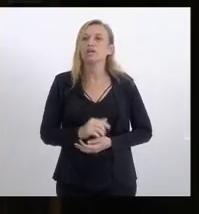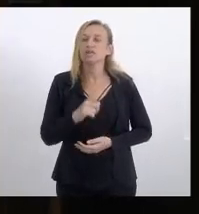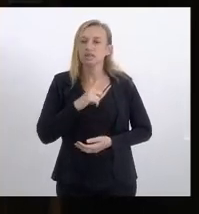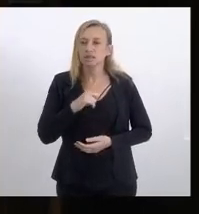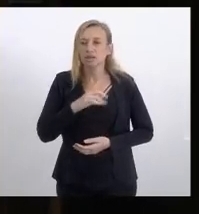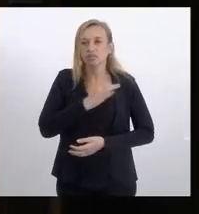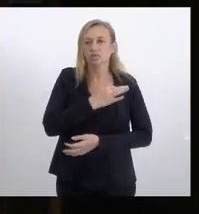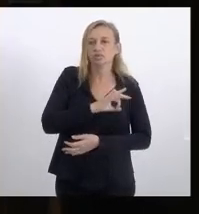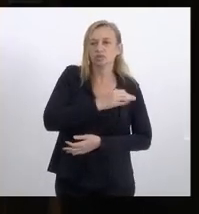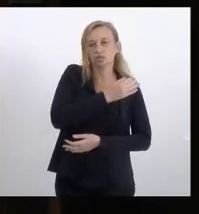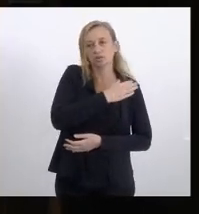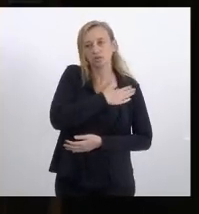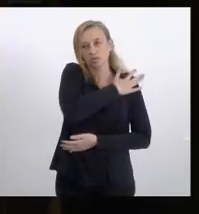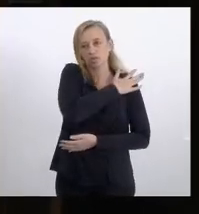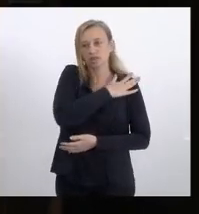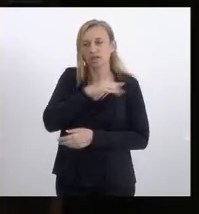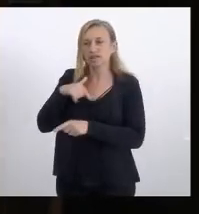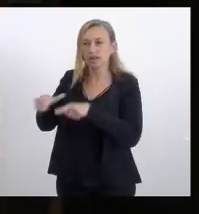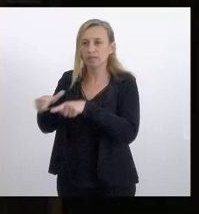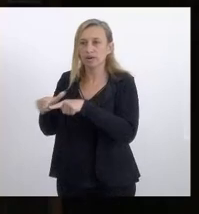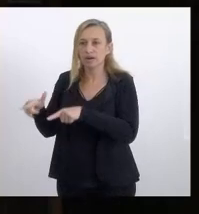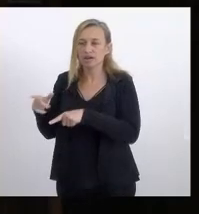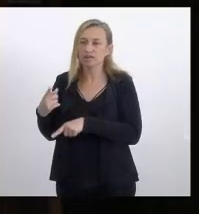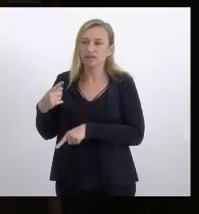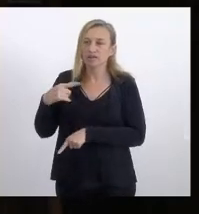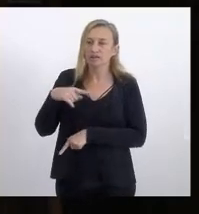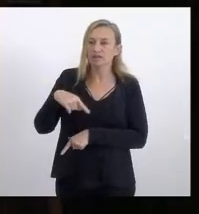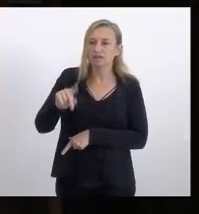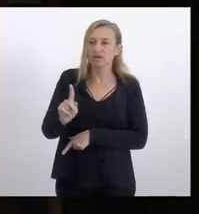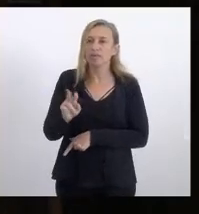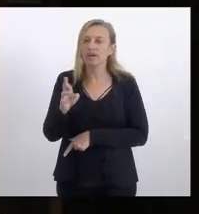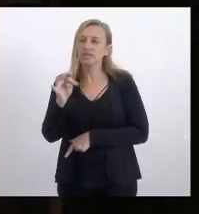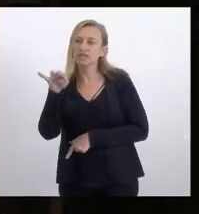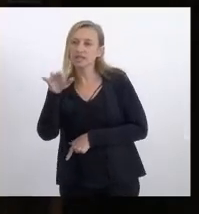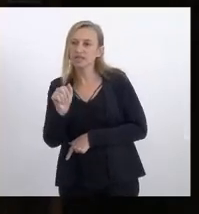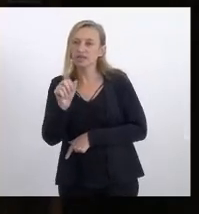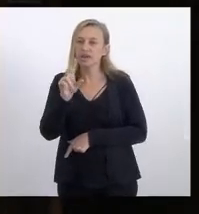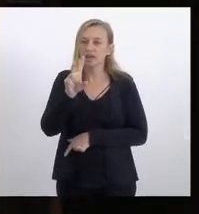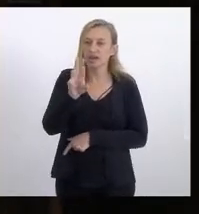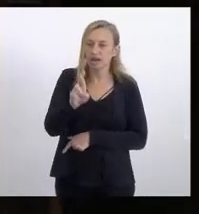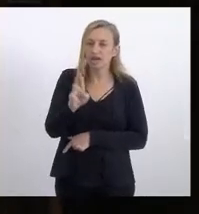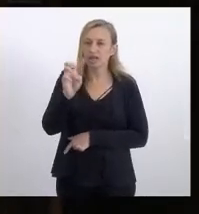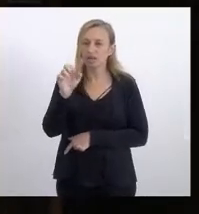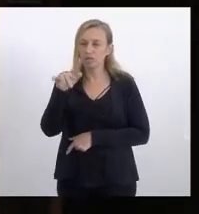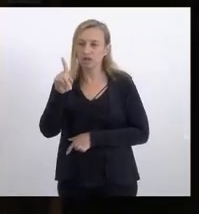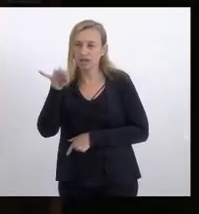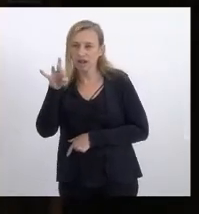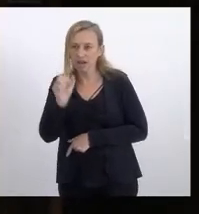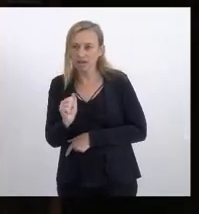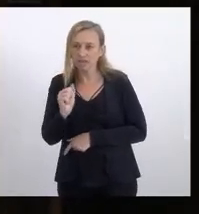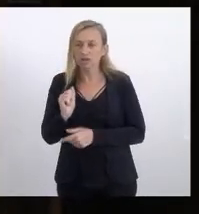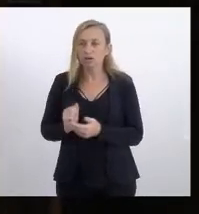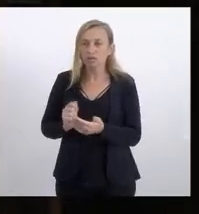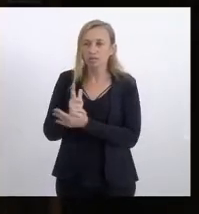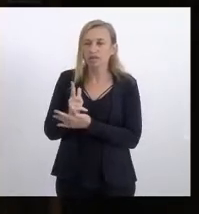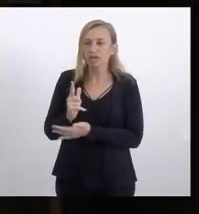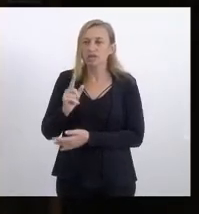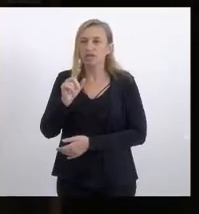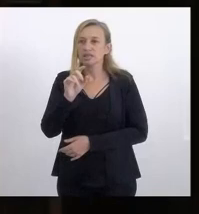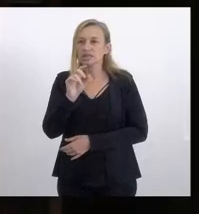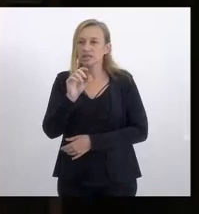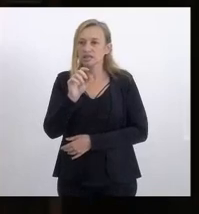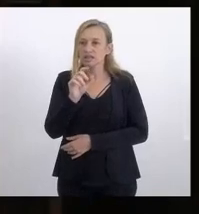ativo esse militar ativo vai para reserva remunerada simplesmente o Zig RH o sistema né que o sistema de pagamento se carregar